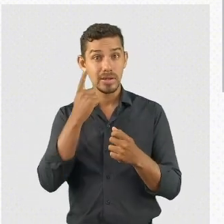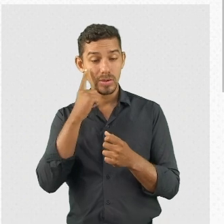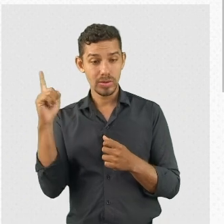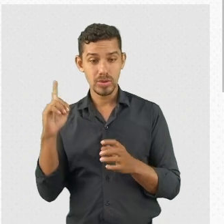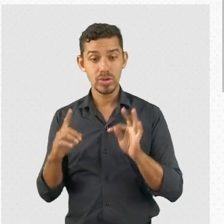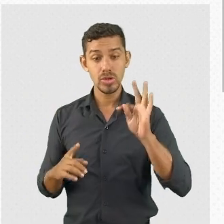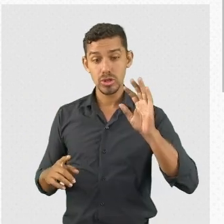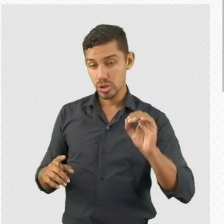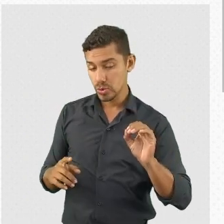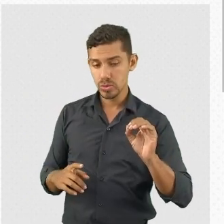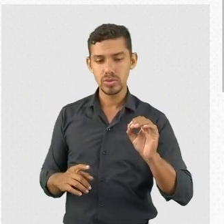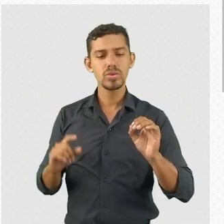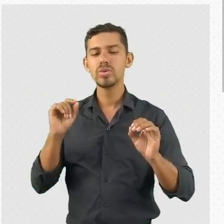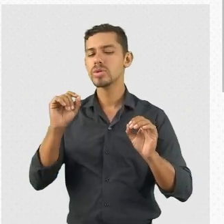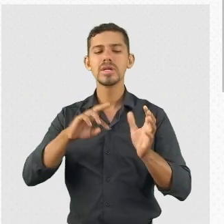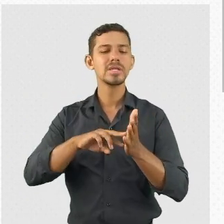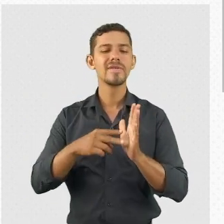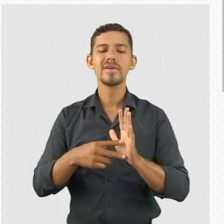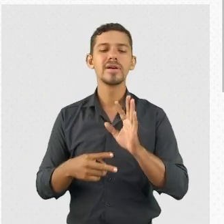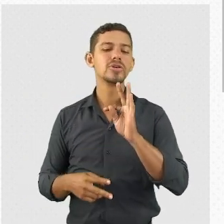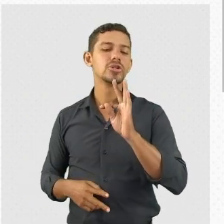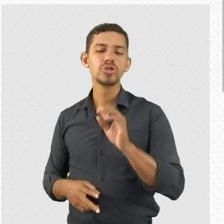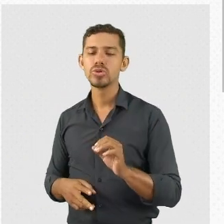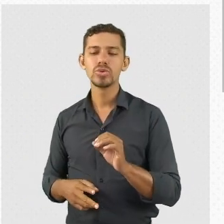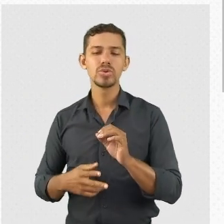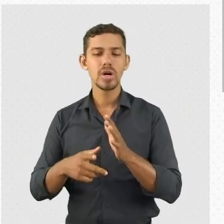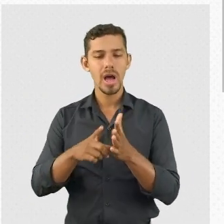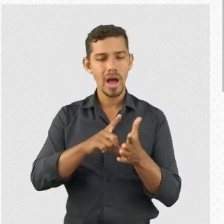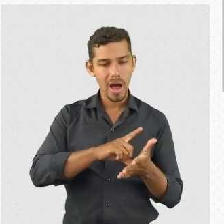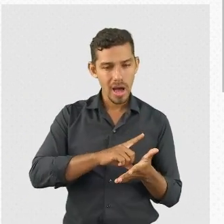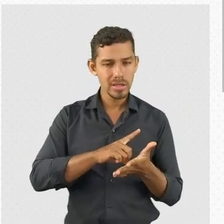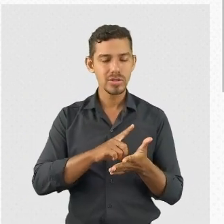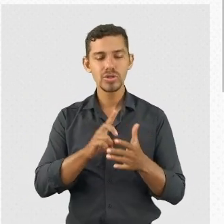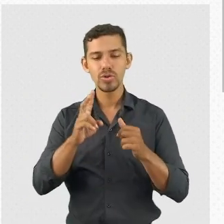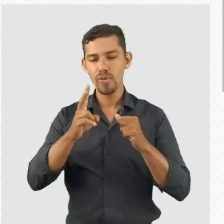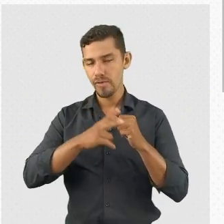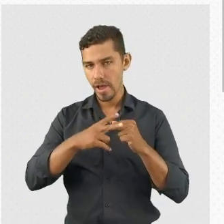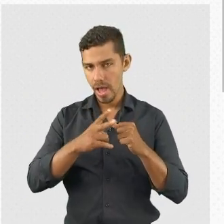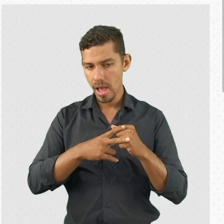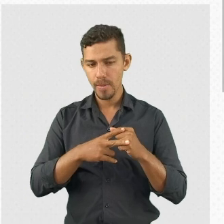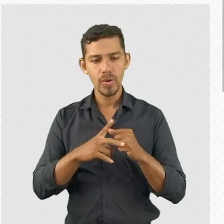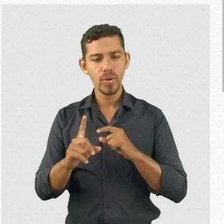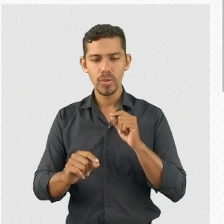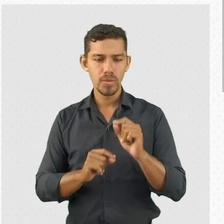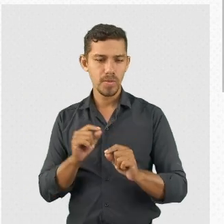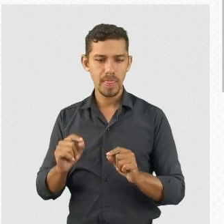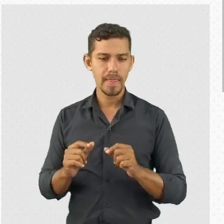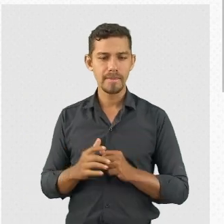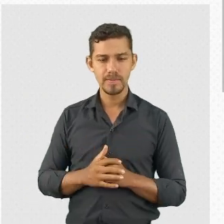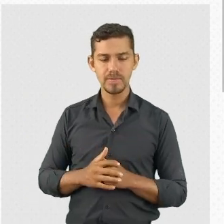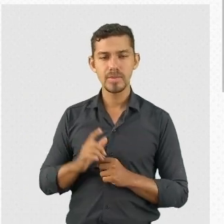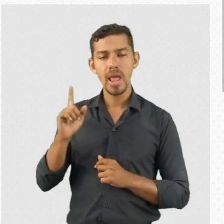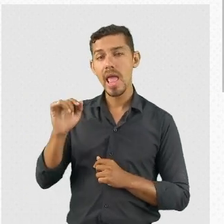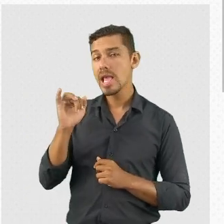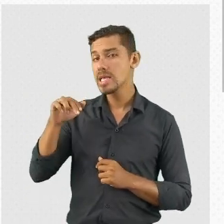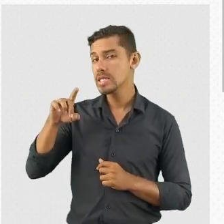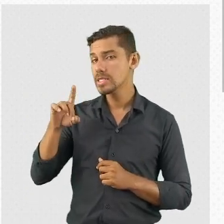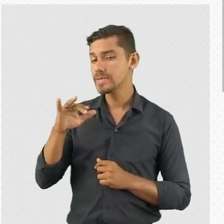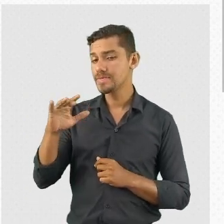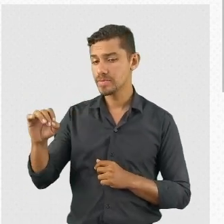to. O que é o to antes de um verbo? Aquele TO que a gente coloca antes de um verbo. É um indicativo